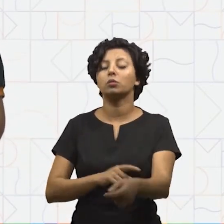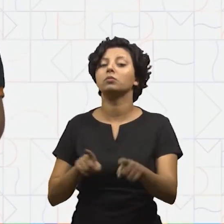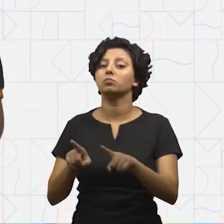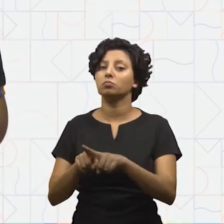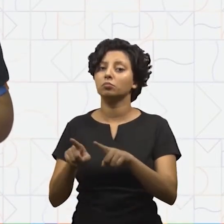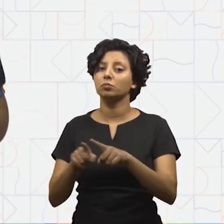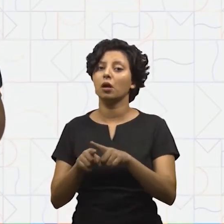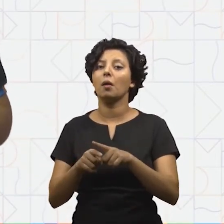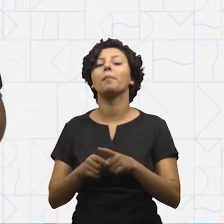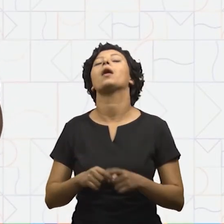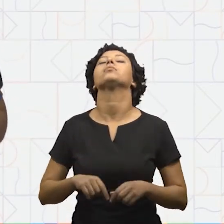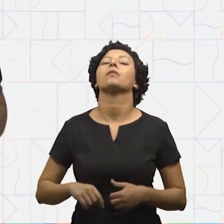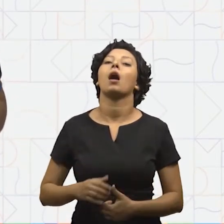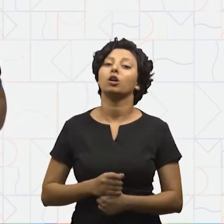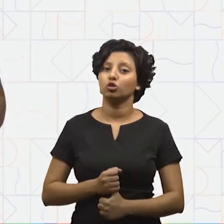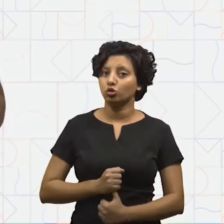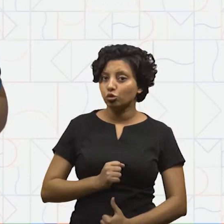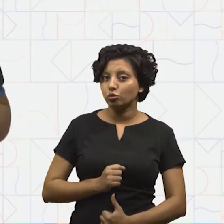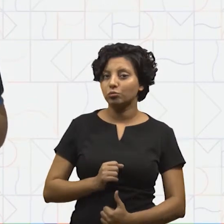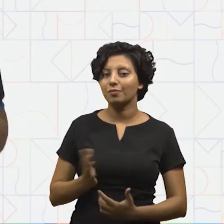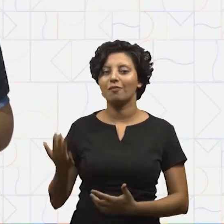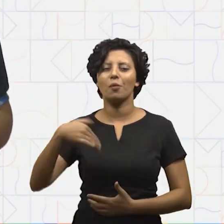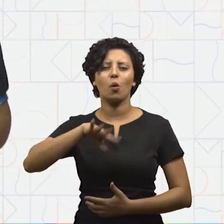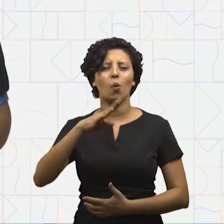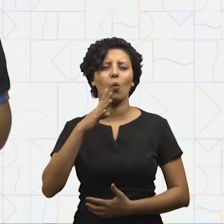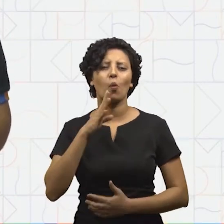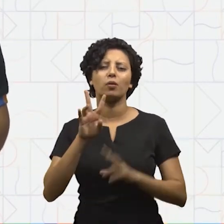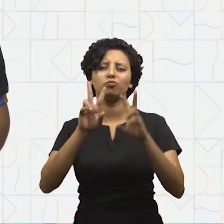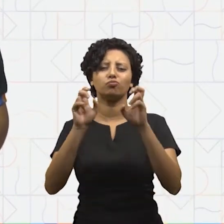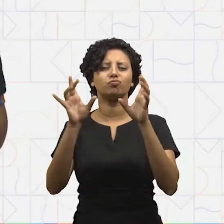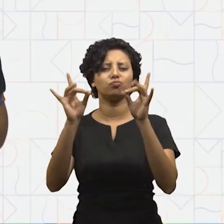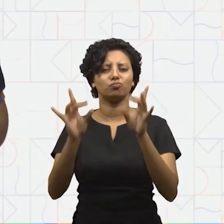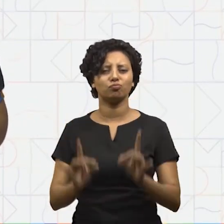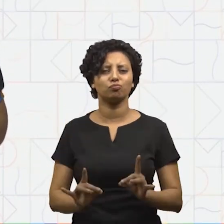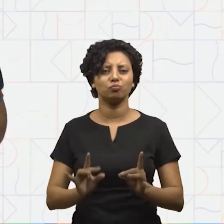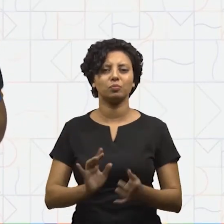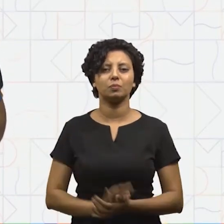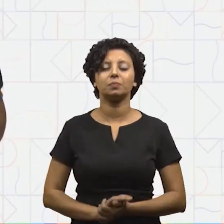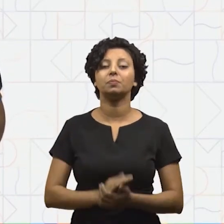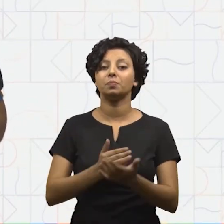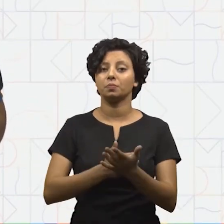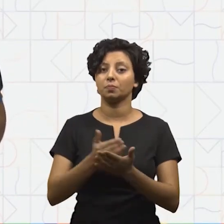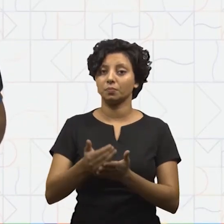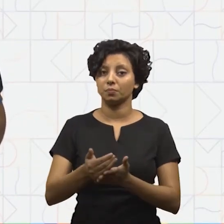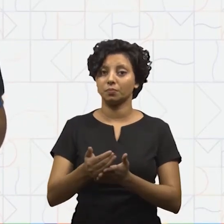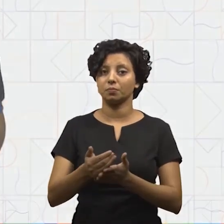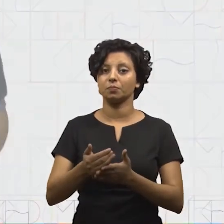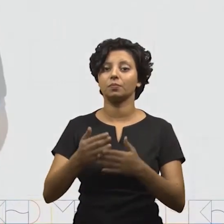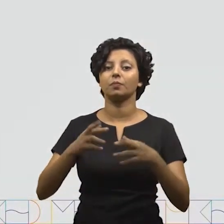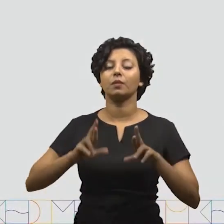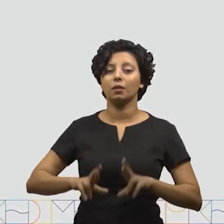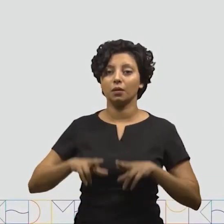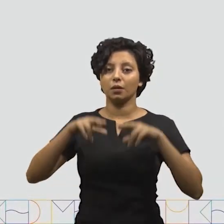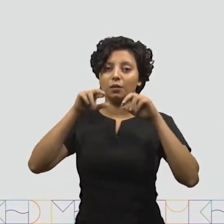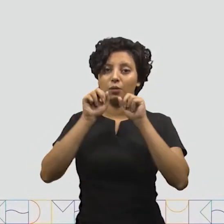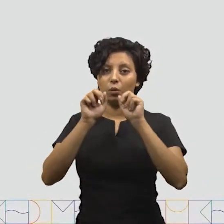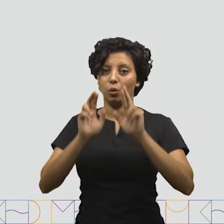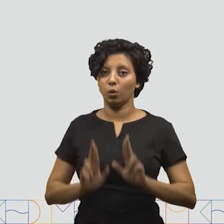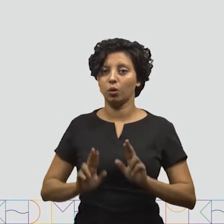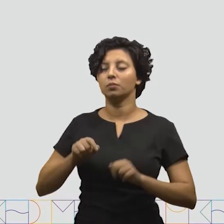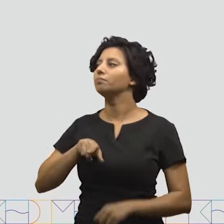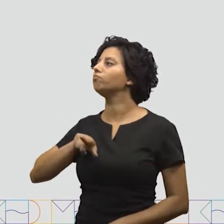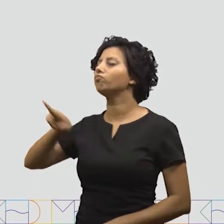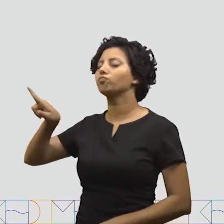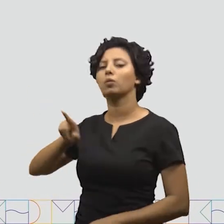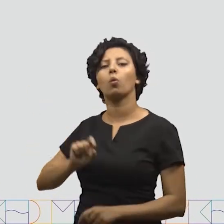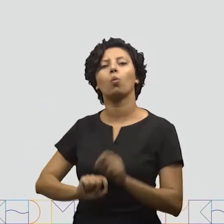excretor. Vamos conhecer um pouquinho mais de cada um desses, iniciando pelo sistema respiratório. O sistema